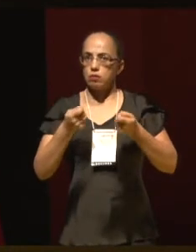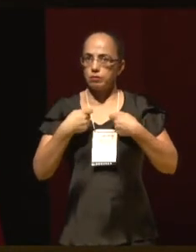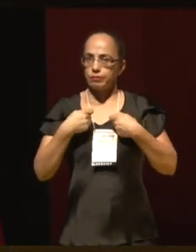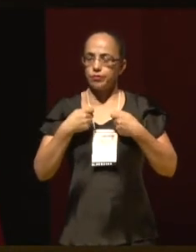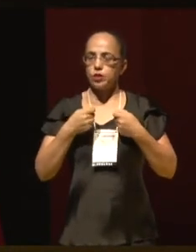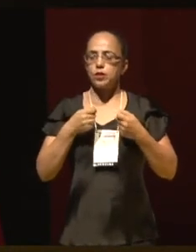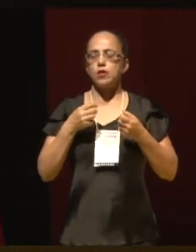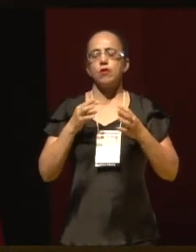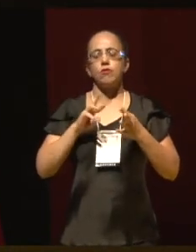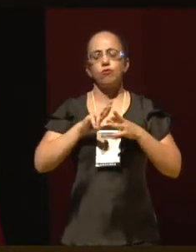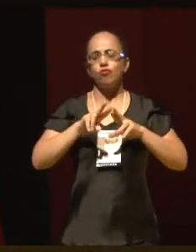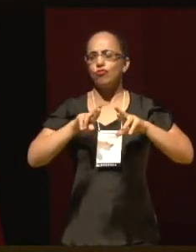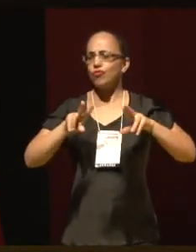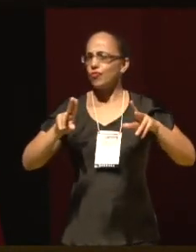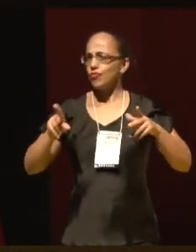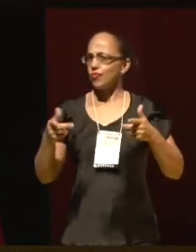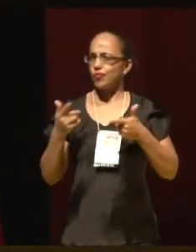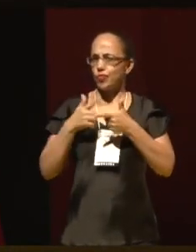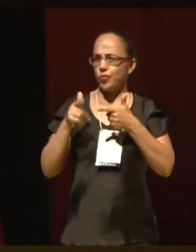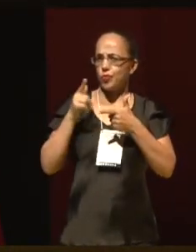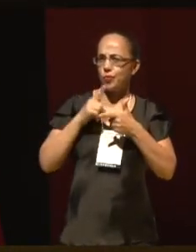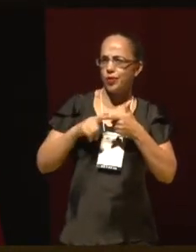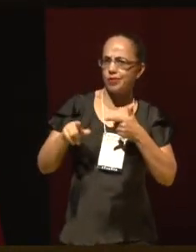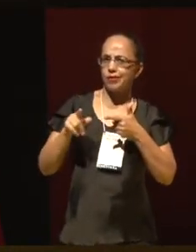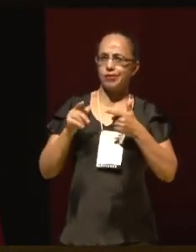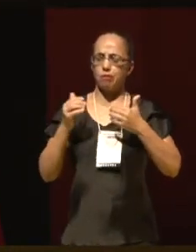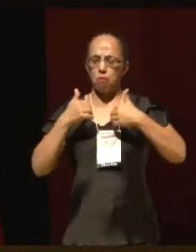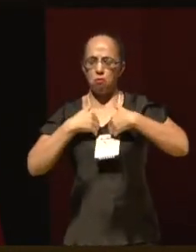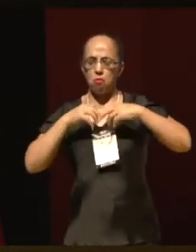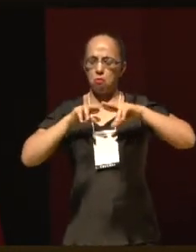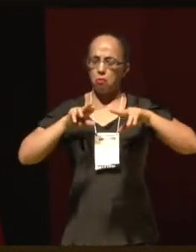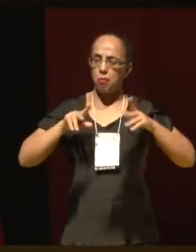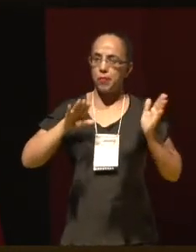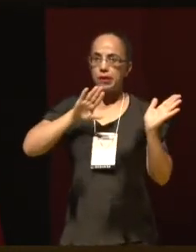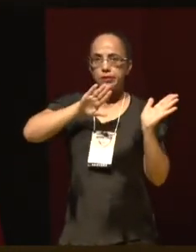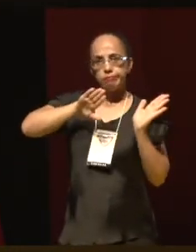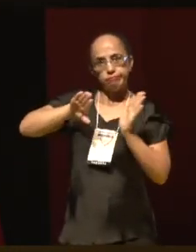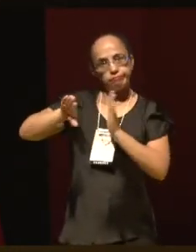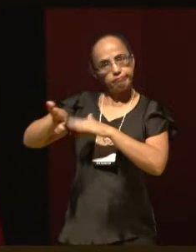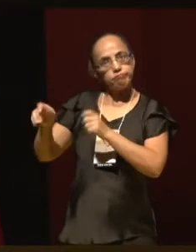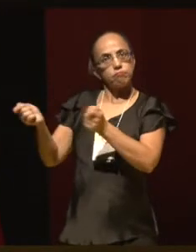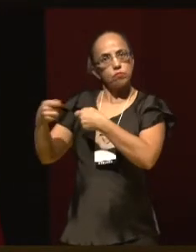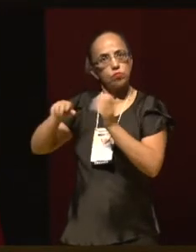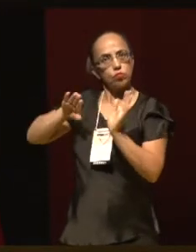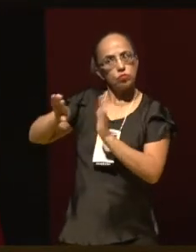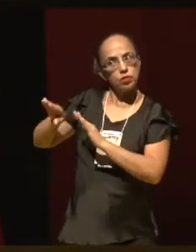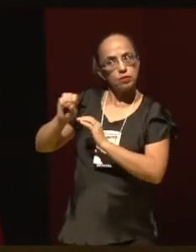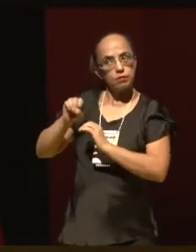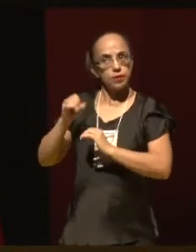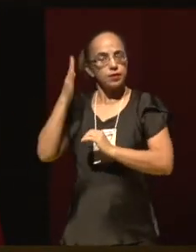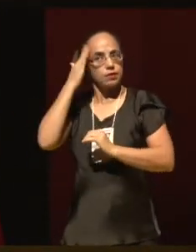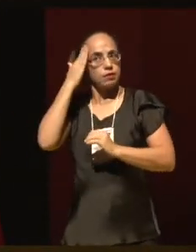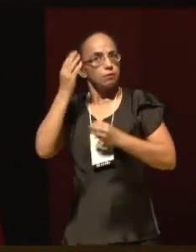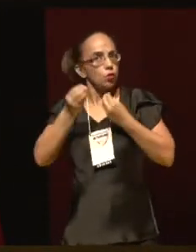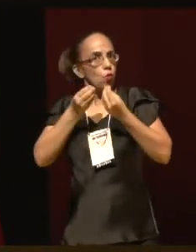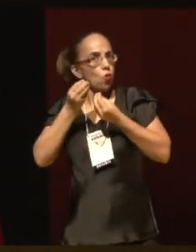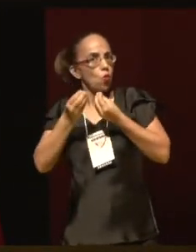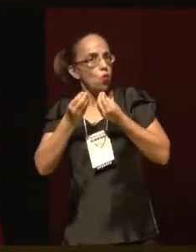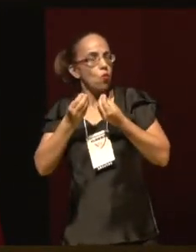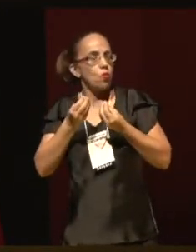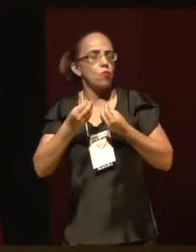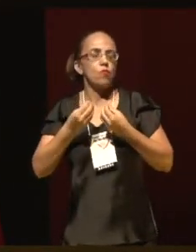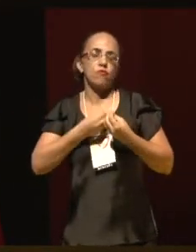transtornos em nossa existência. Tudo isto, nível 1 do cérebro. Estamos